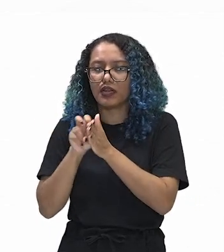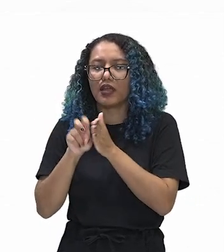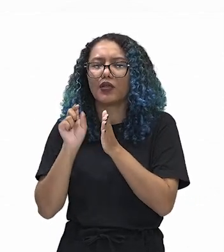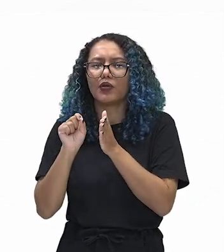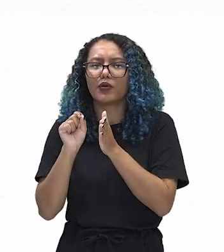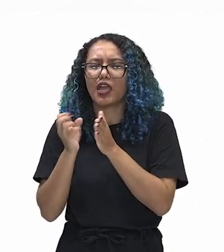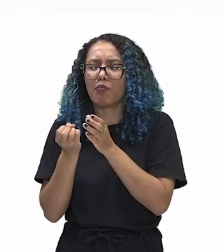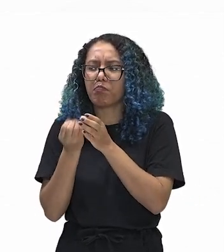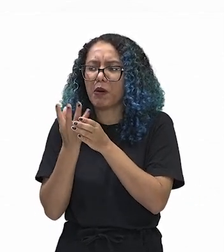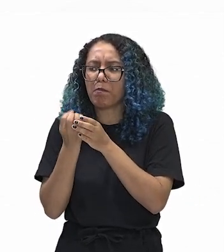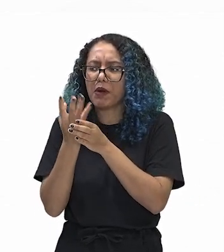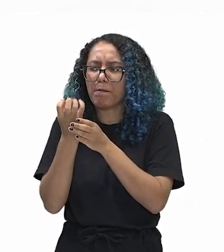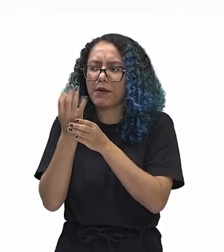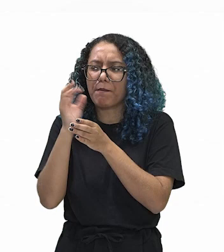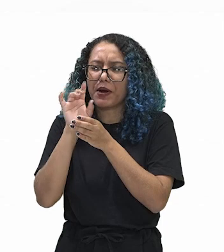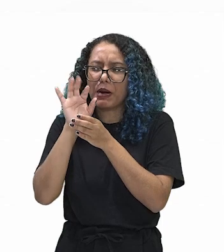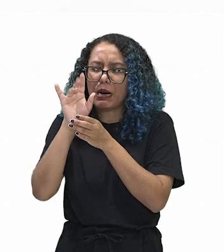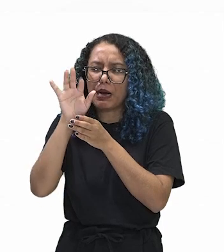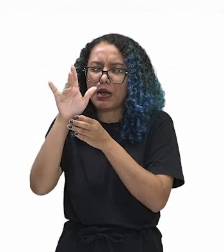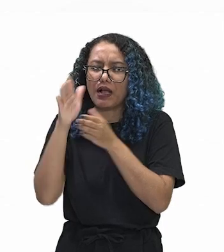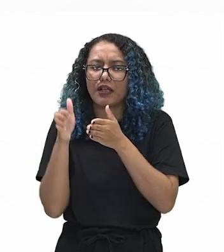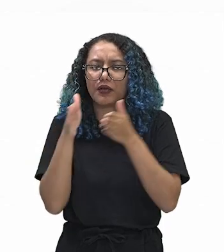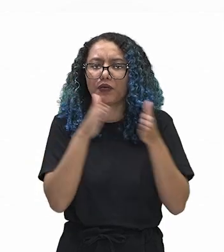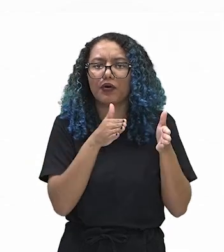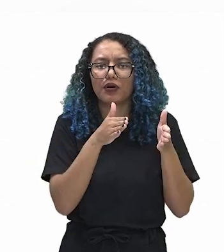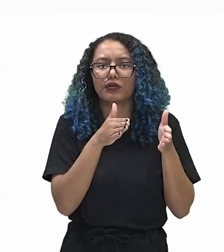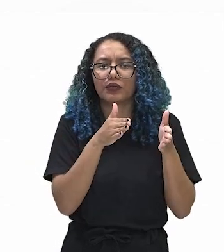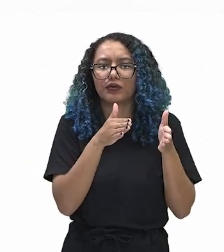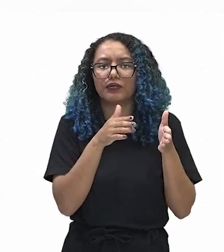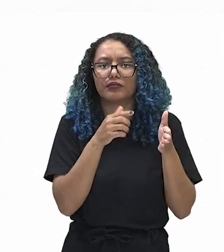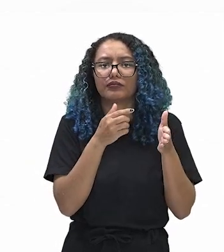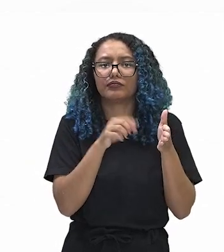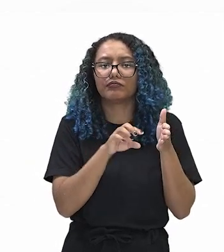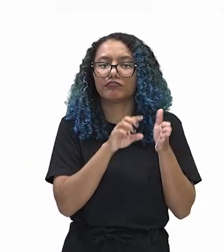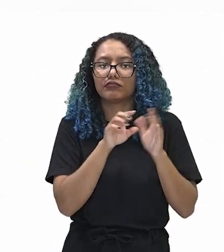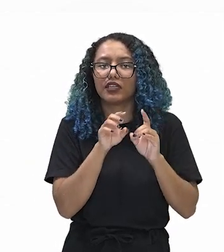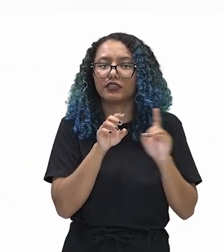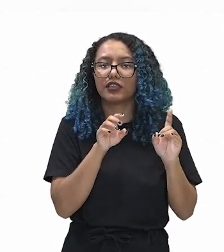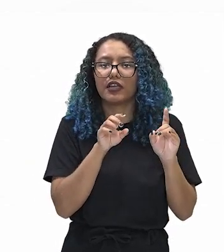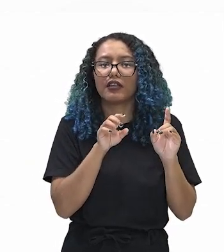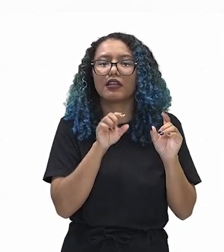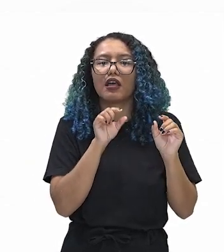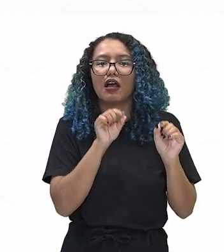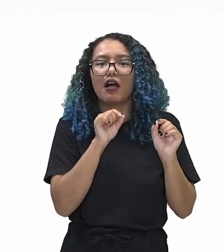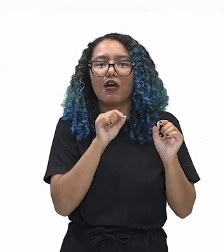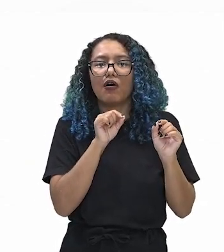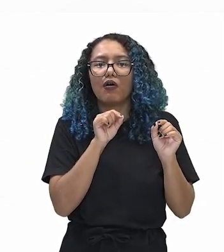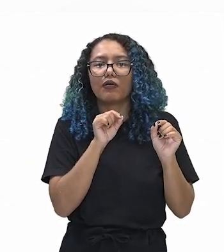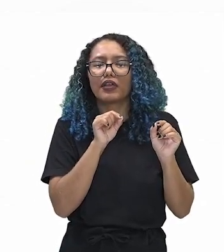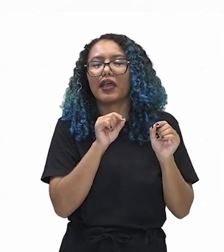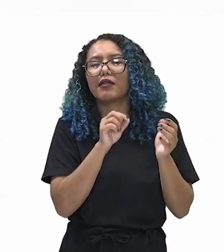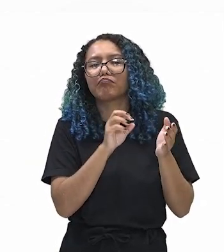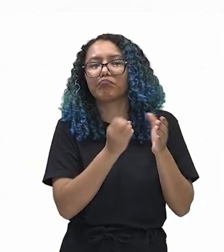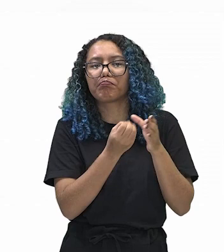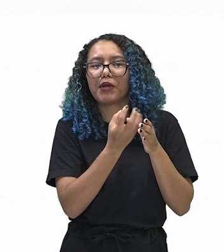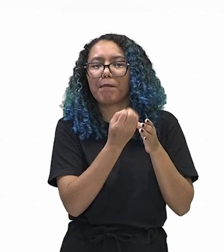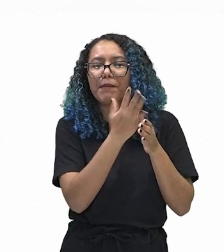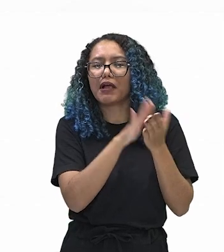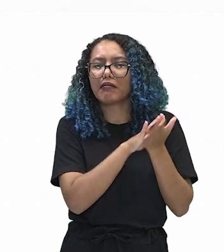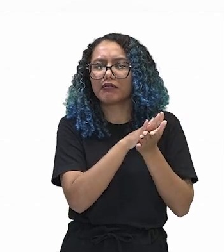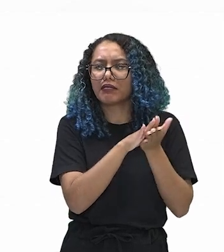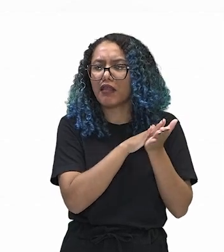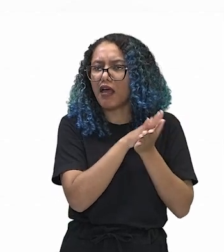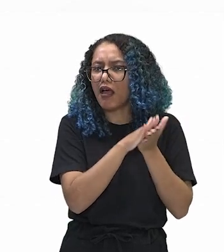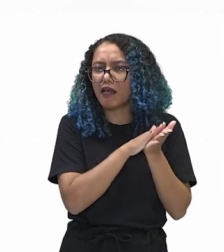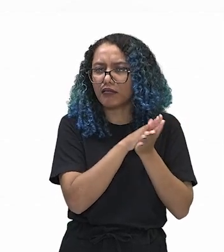fumaça, e o trem da direita já funciona sem poluir tanto o ambiente, pessoal. Isso porque o trem